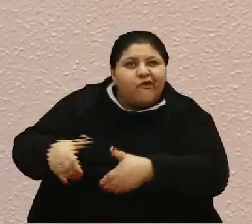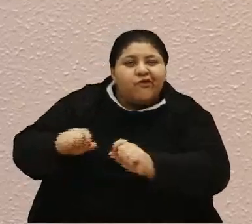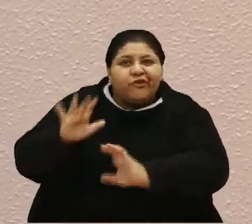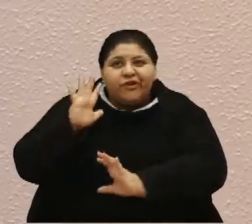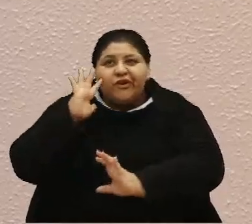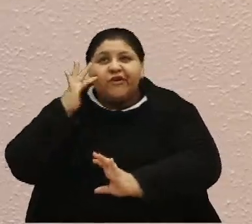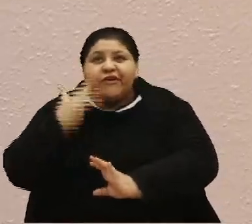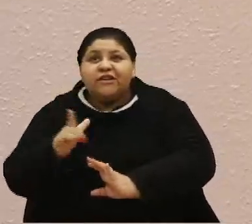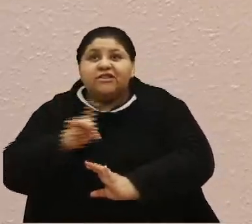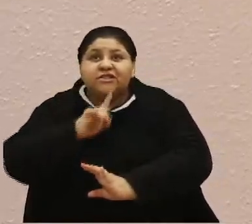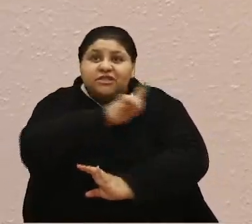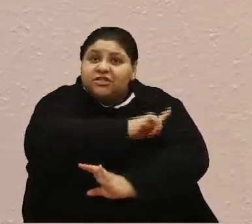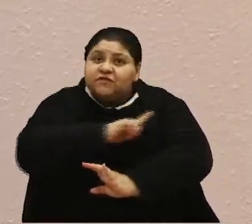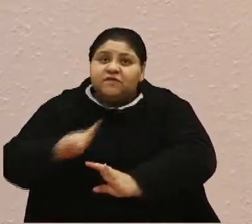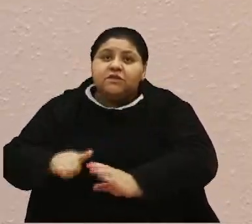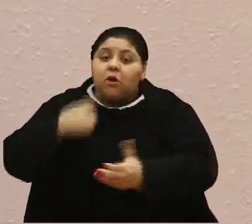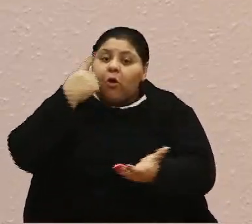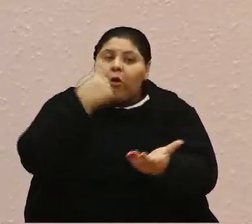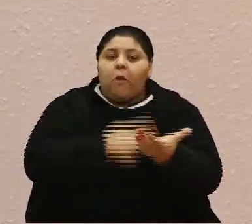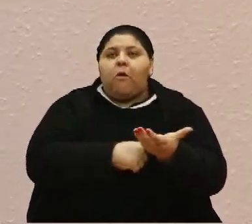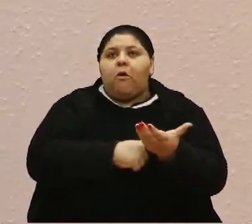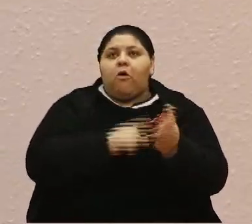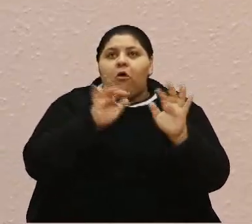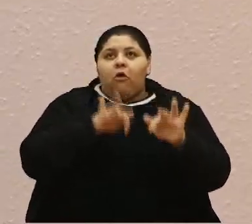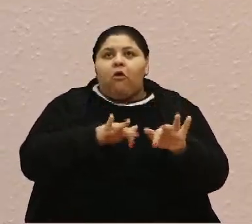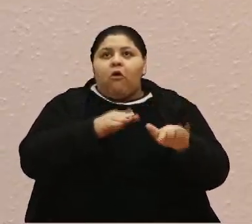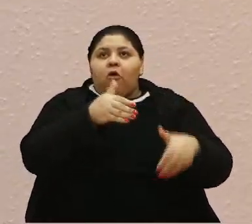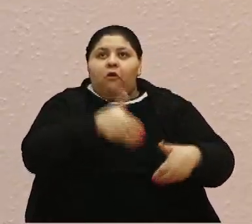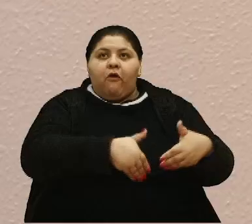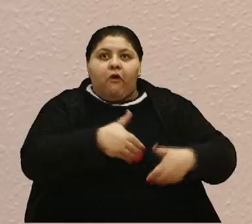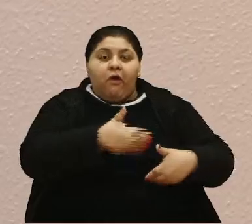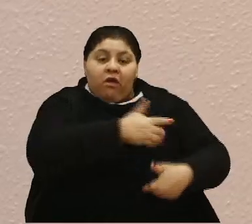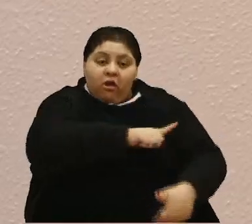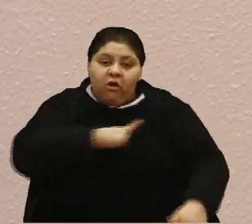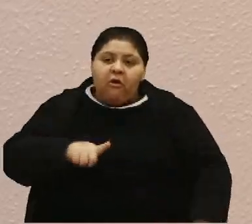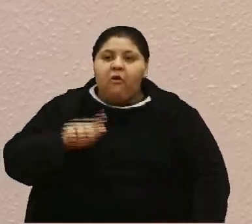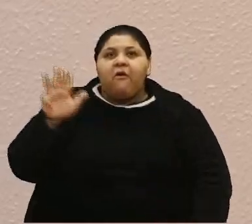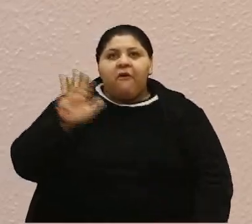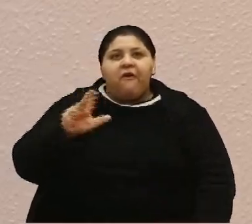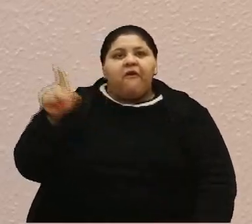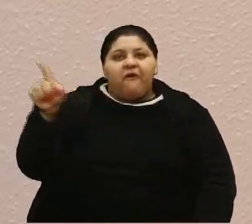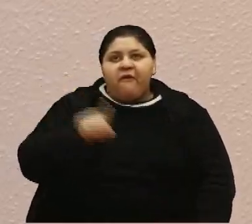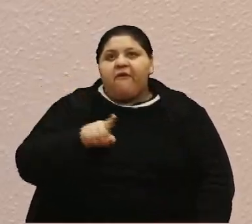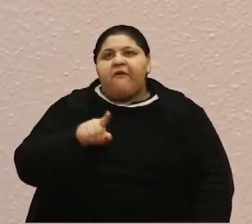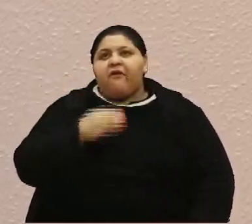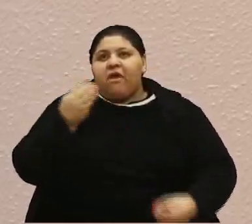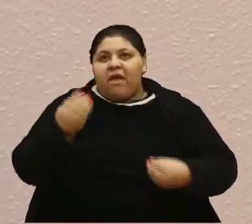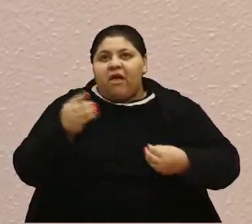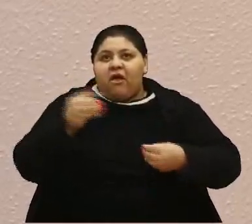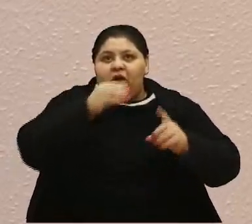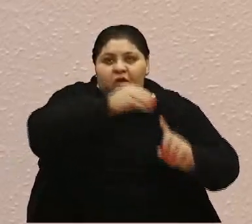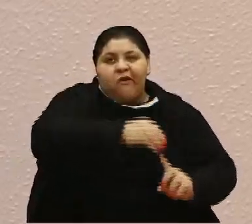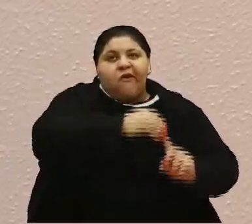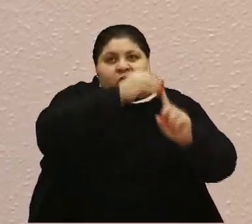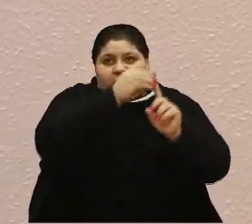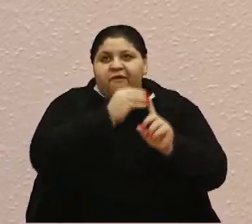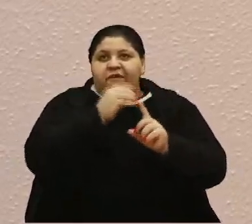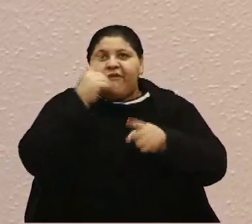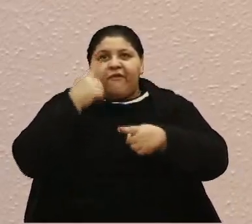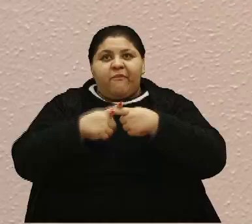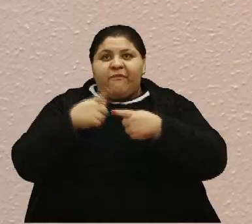nós tivermos governos comprometidos com o fim da fome, e o governo Lula é um governo que coloca isso como prioridade número 1,